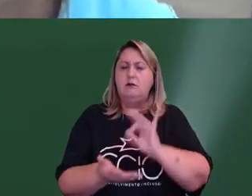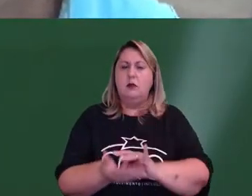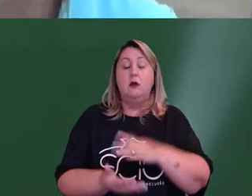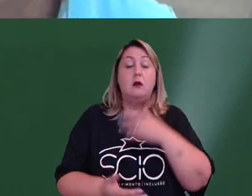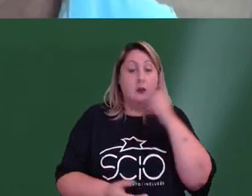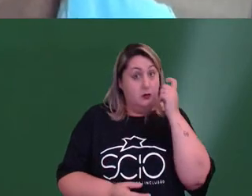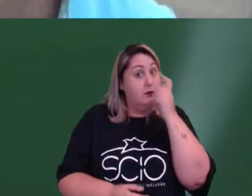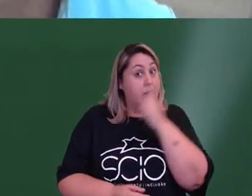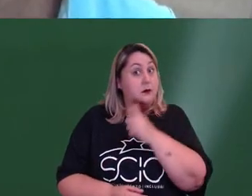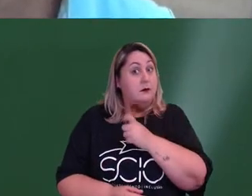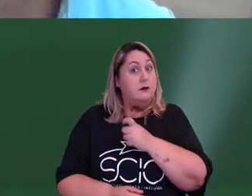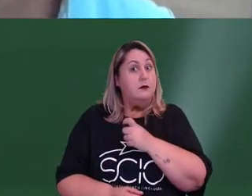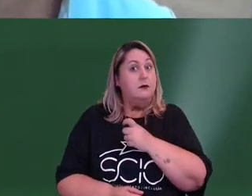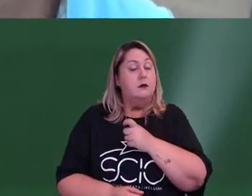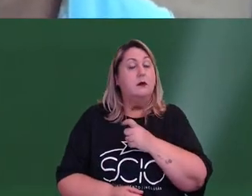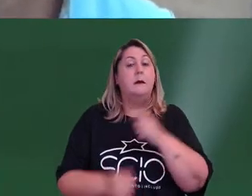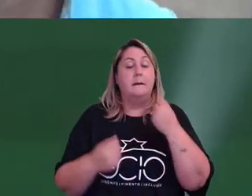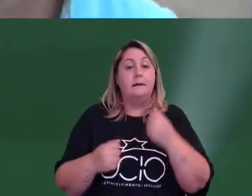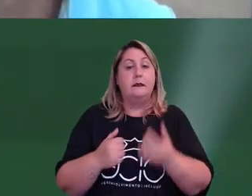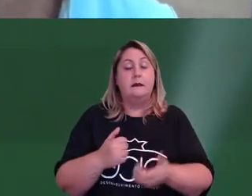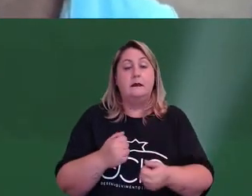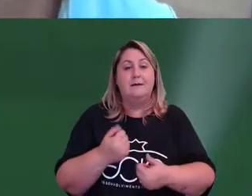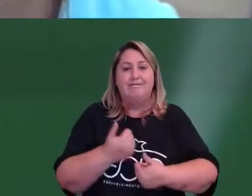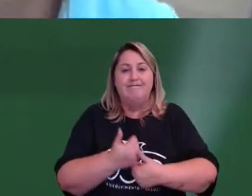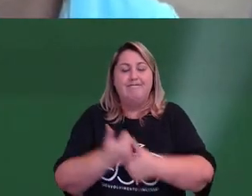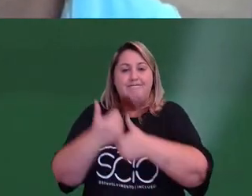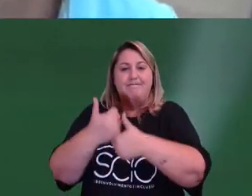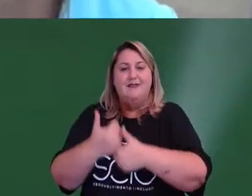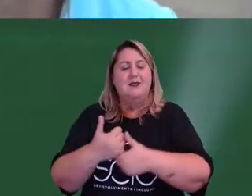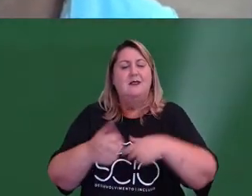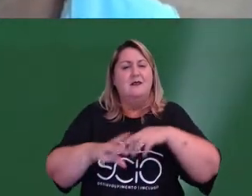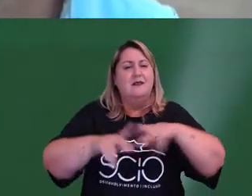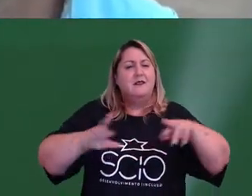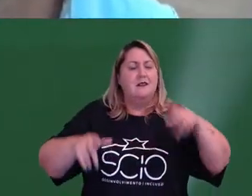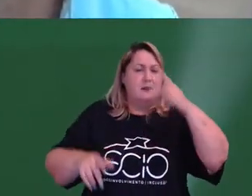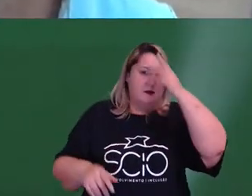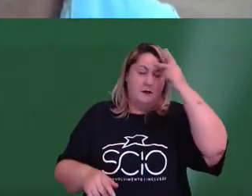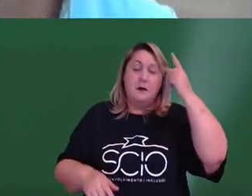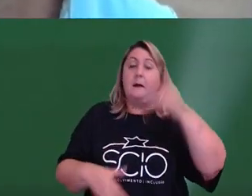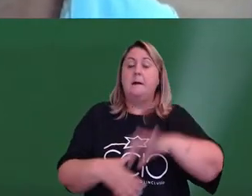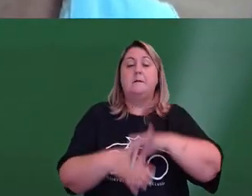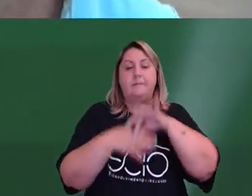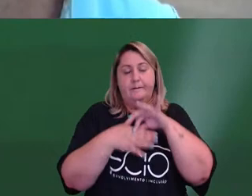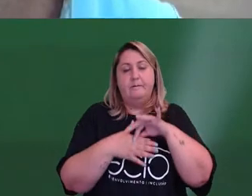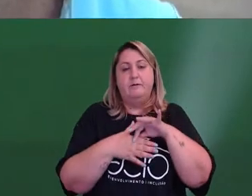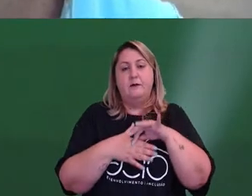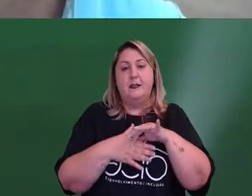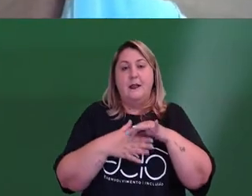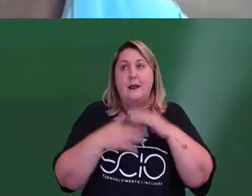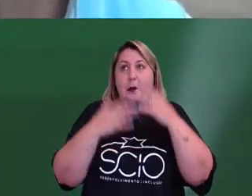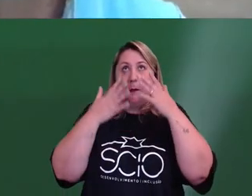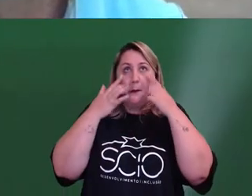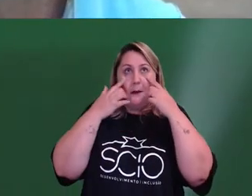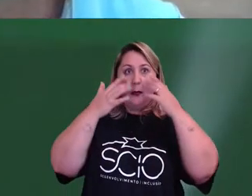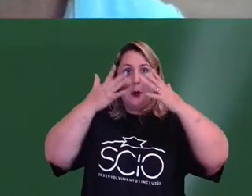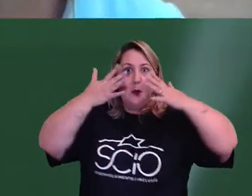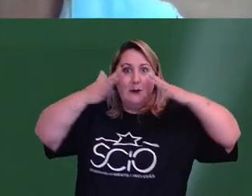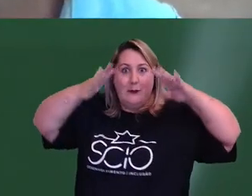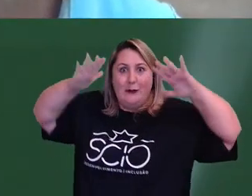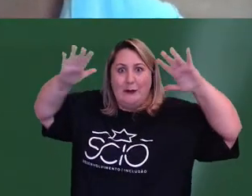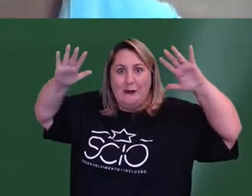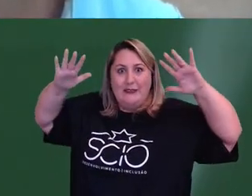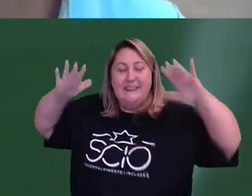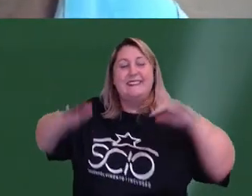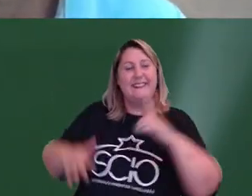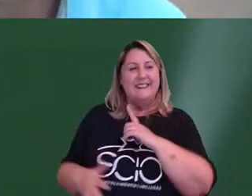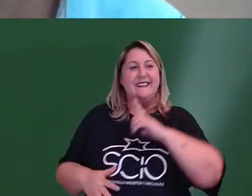é fácil, a gente precisa do apoio de tanta gente, mas quando a gente tem um líder ali, com esse brilho no olhar, que é o que esse brilho que